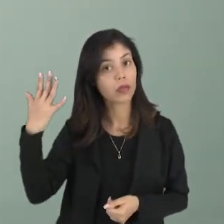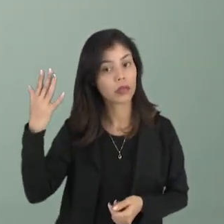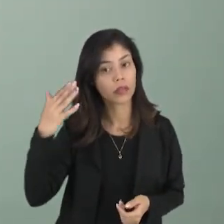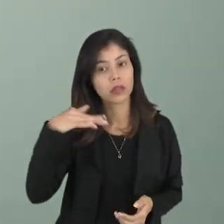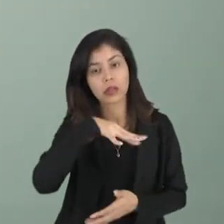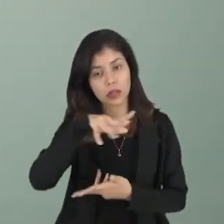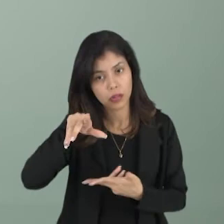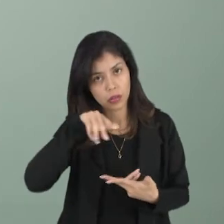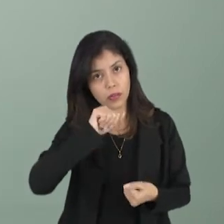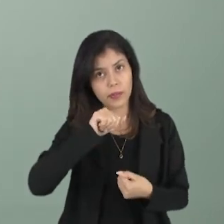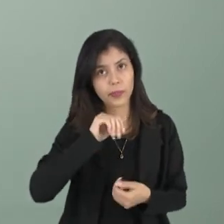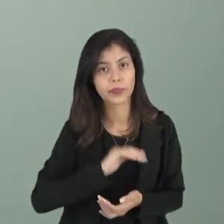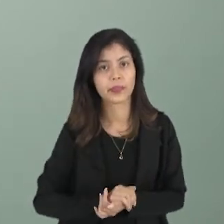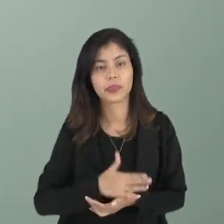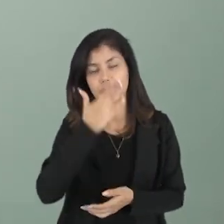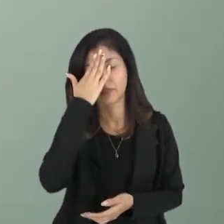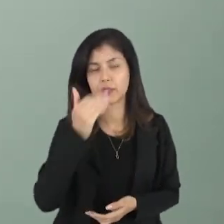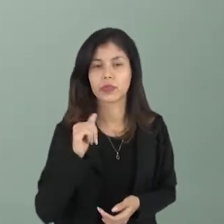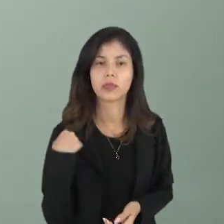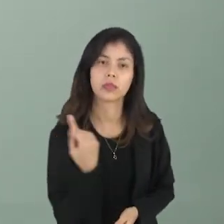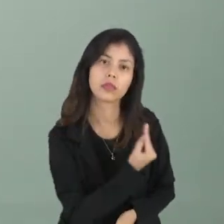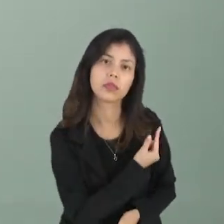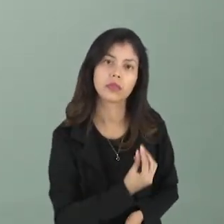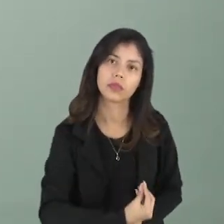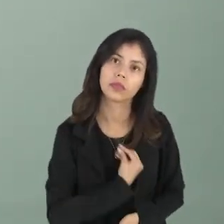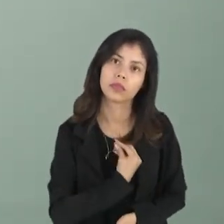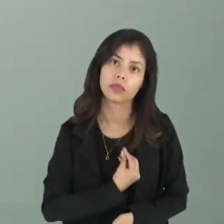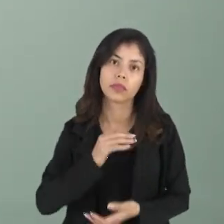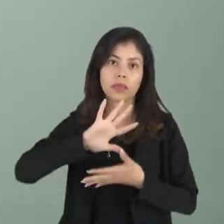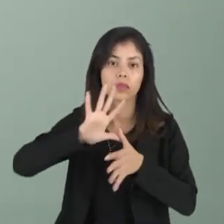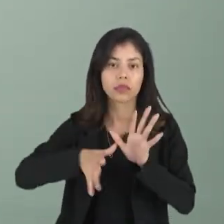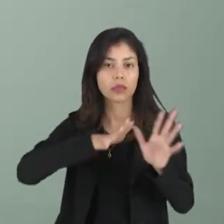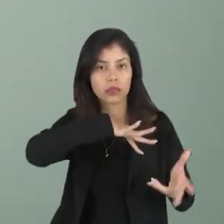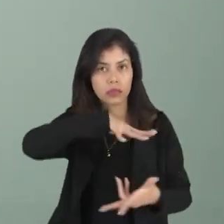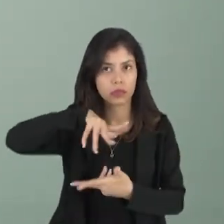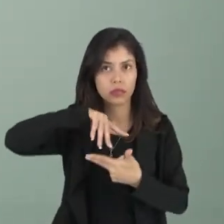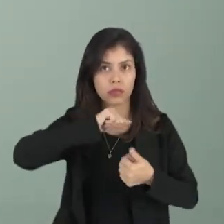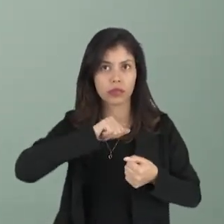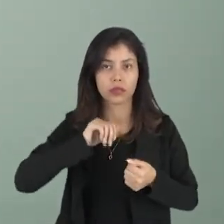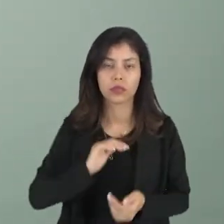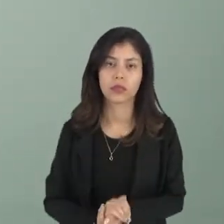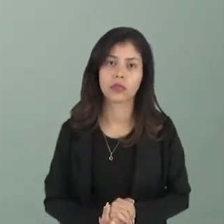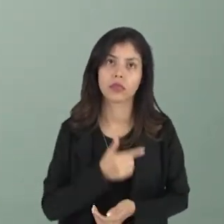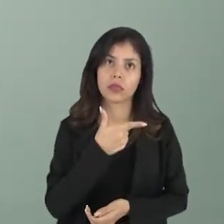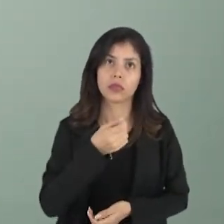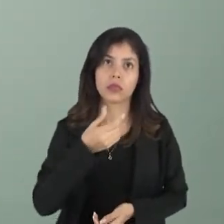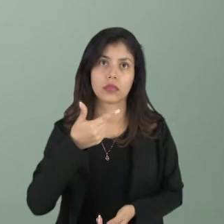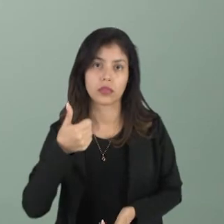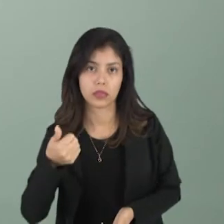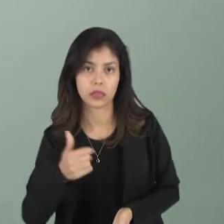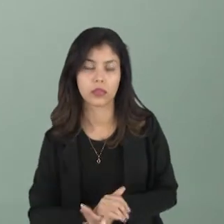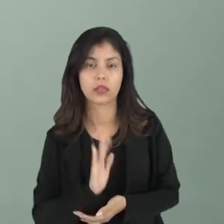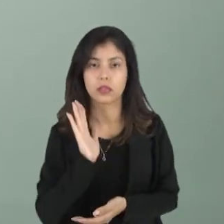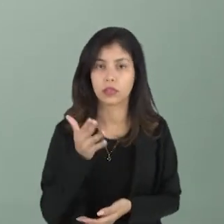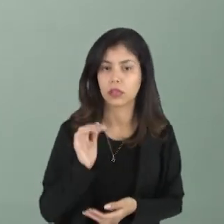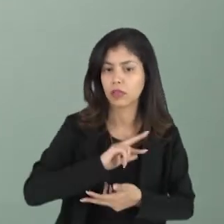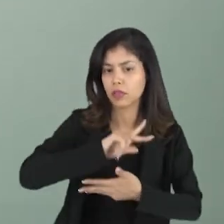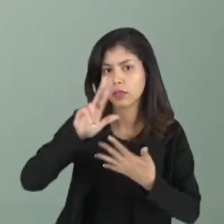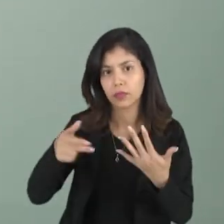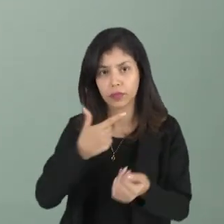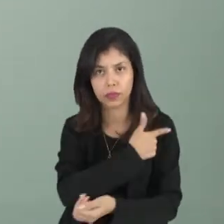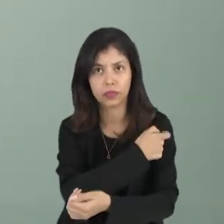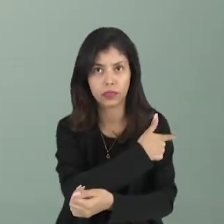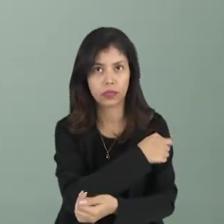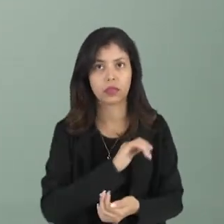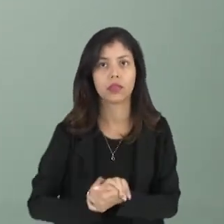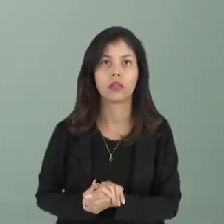acontecendo ao redor do mundo, saber que nós estamos vivenciando uma pandemia e que para 2021 já existem várias